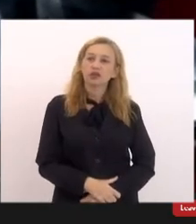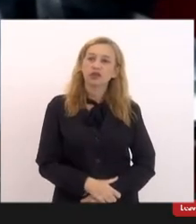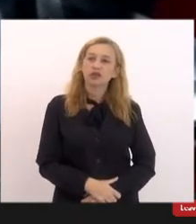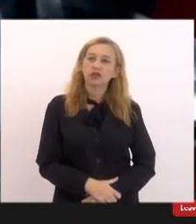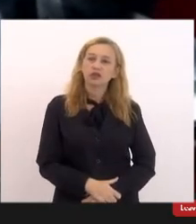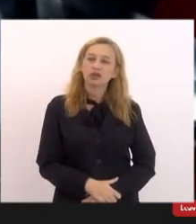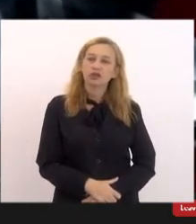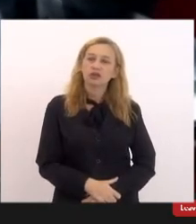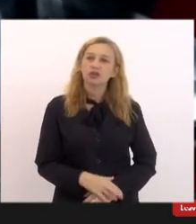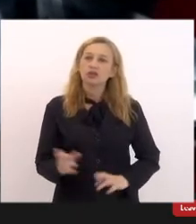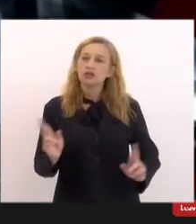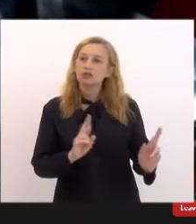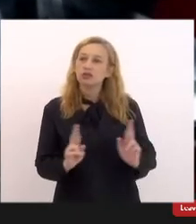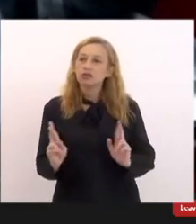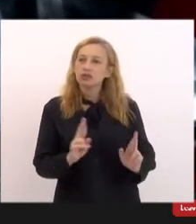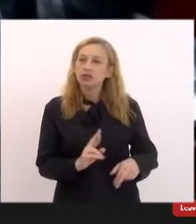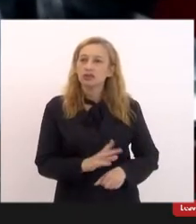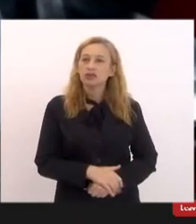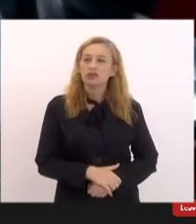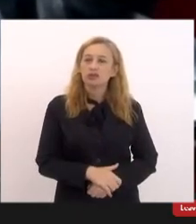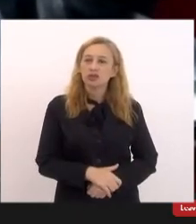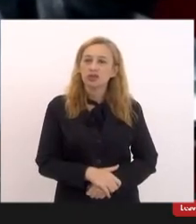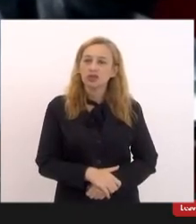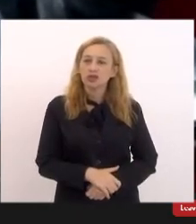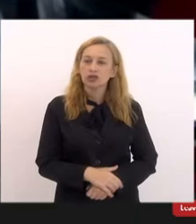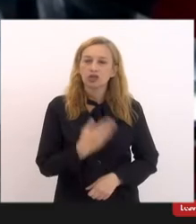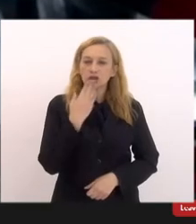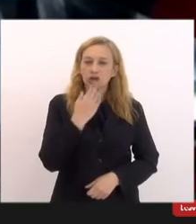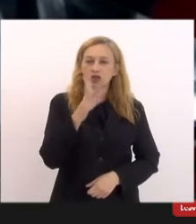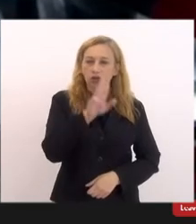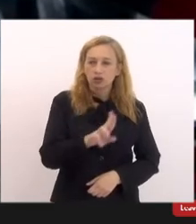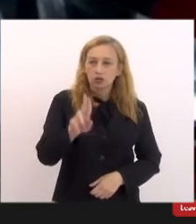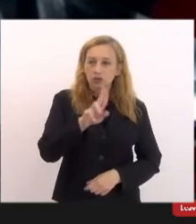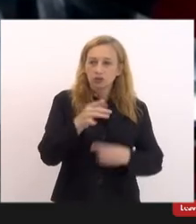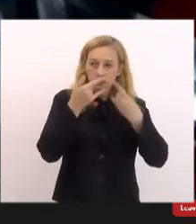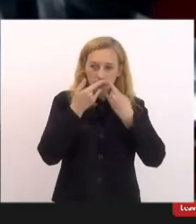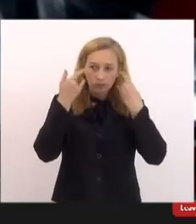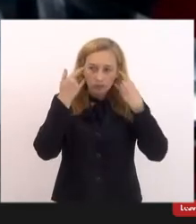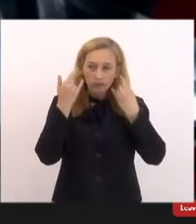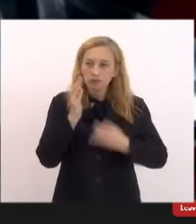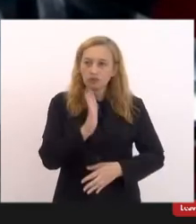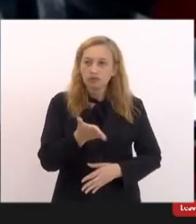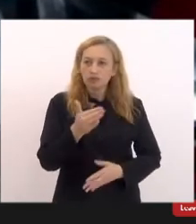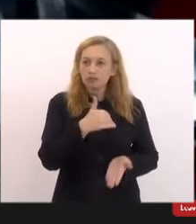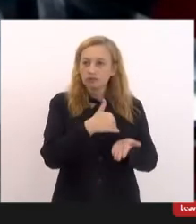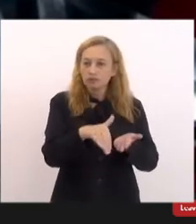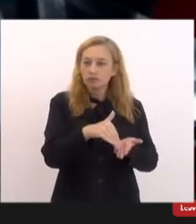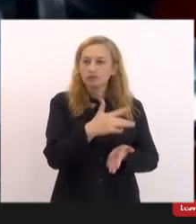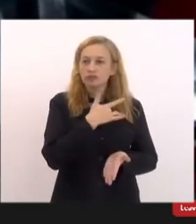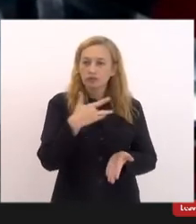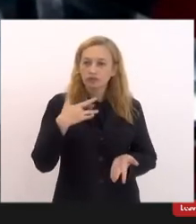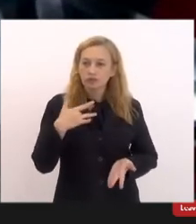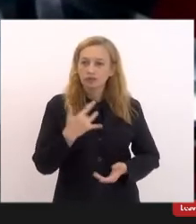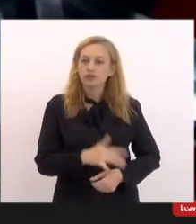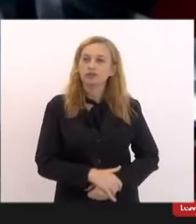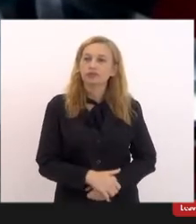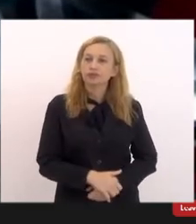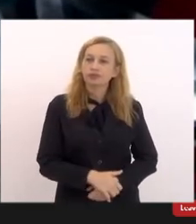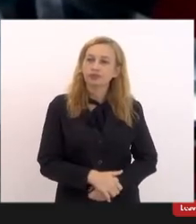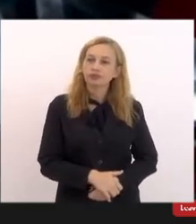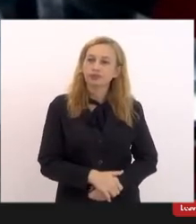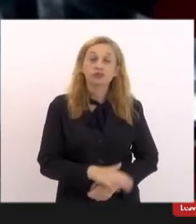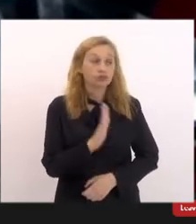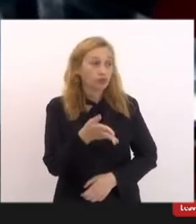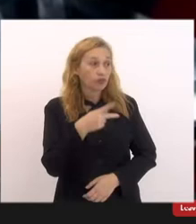Em relação à parte do tipo de uso de máscara, eu acho que a Secretaria de Saúde